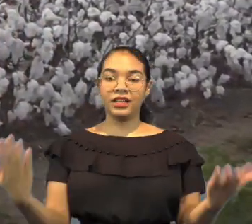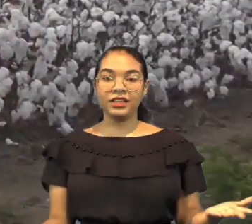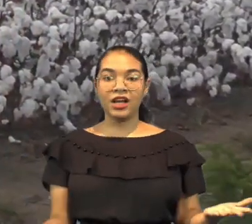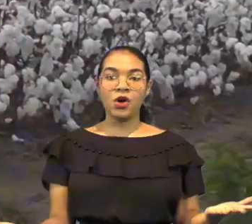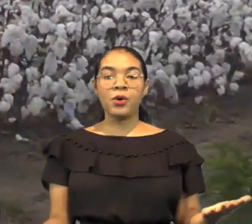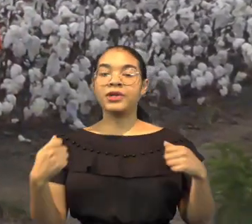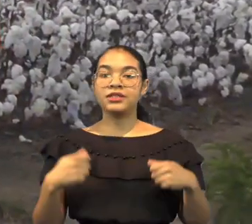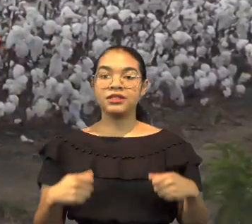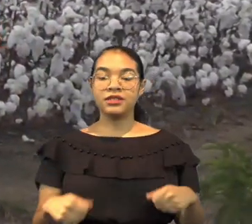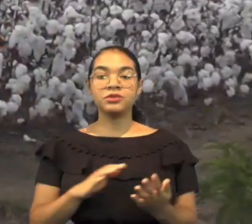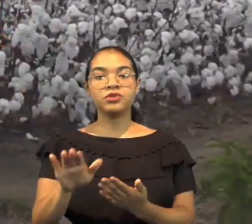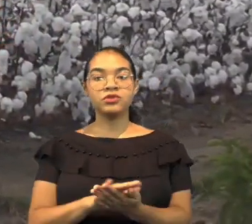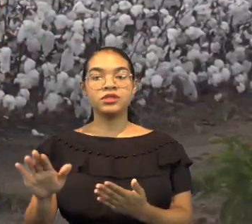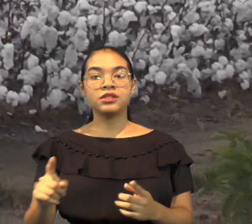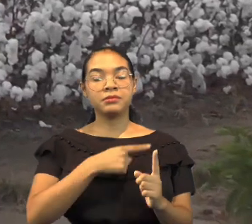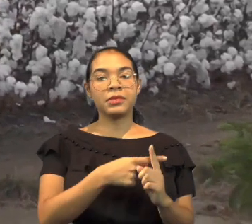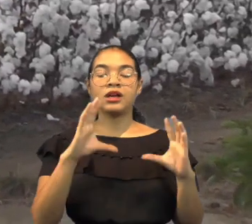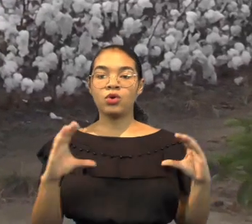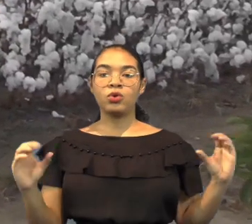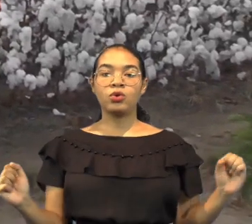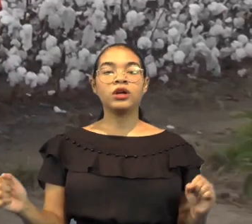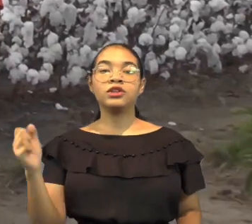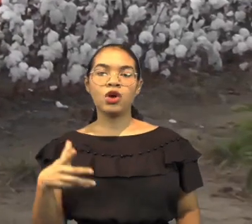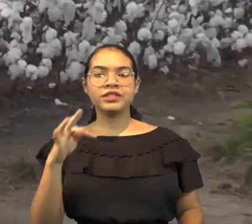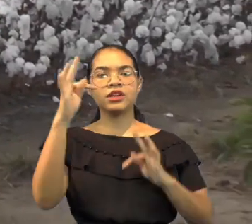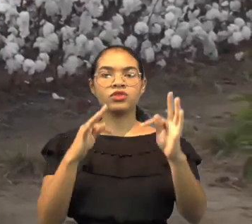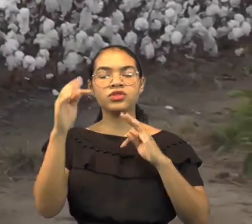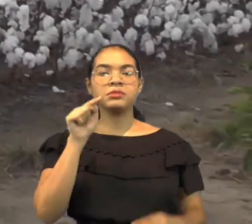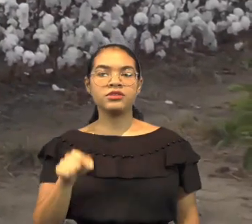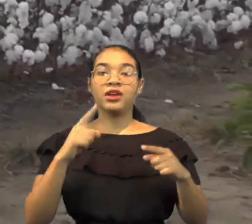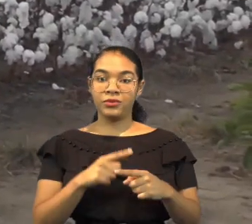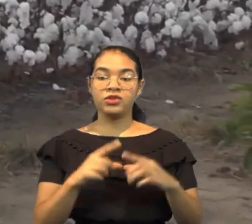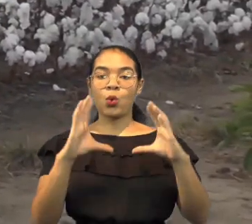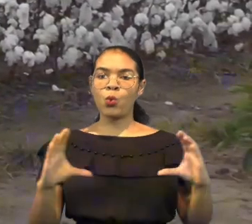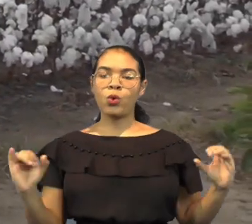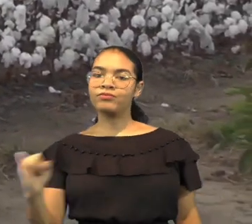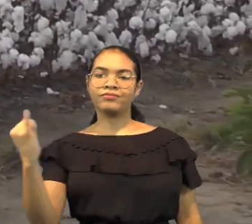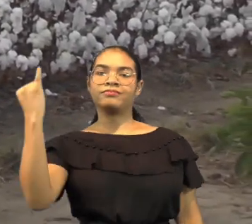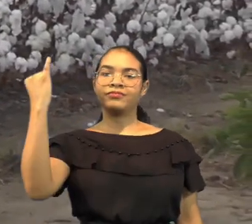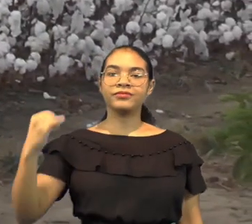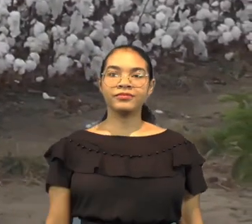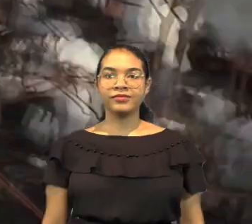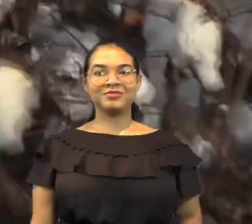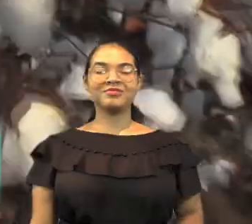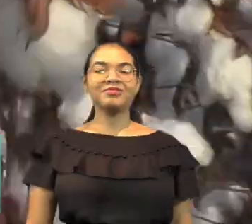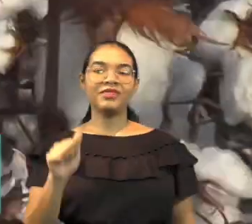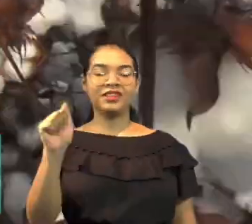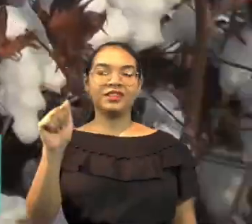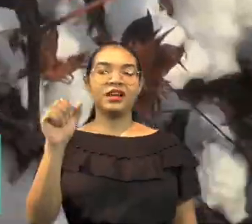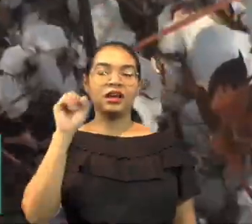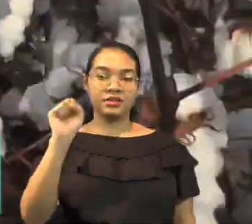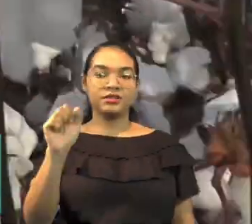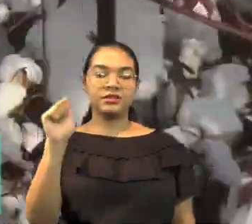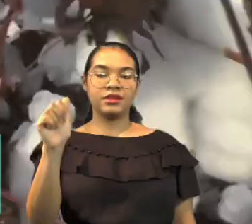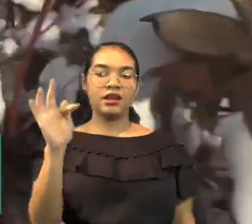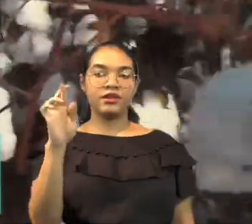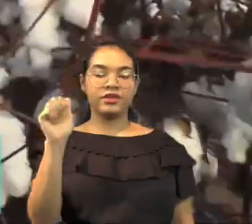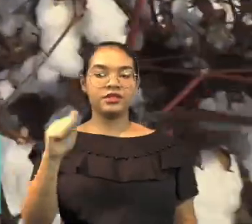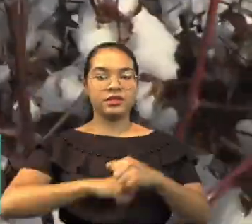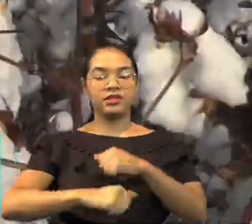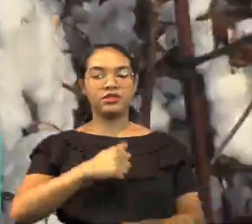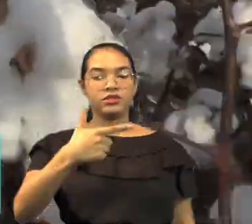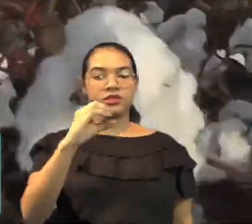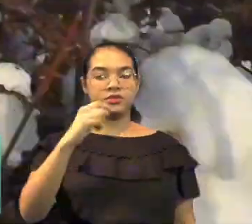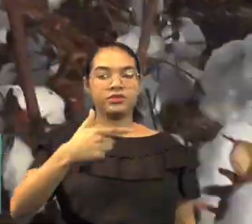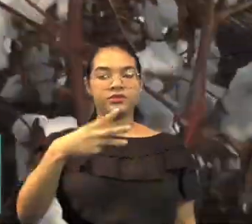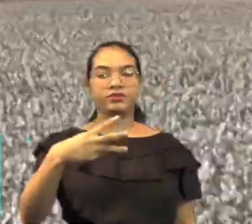a humanidade toda ter o algodão na sua casa, nas suas vestimentas, essa é a importância dele. A safra deste ano de